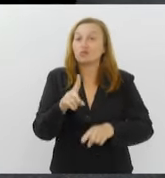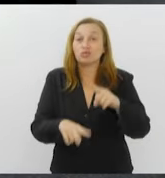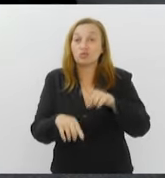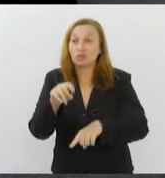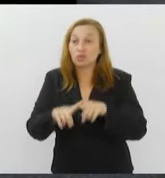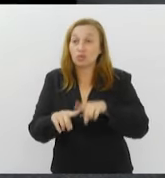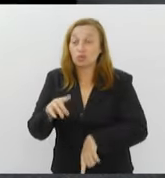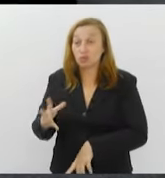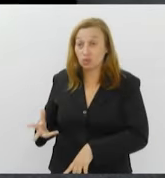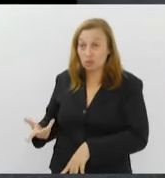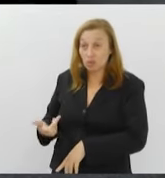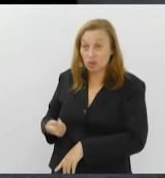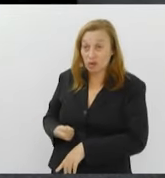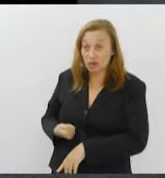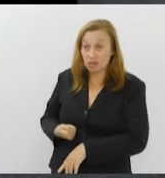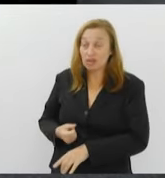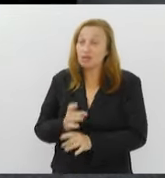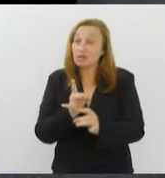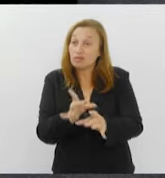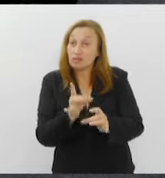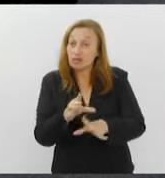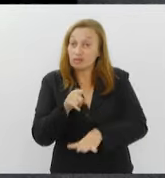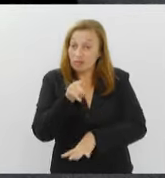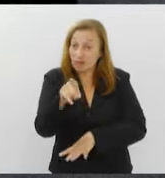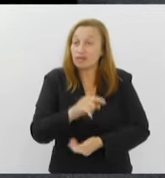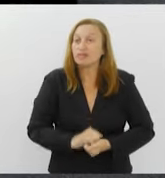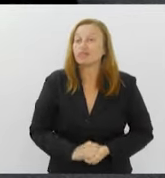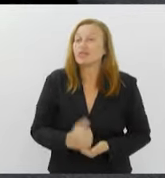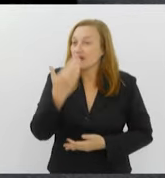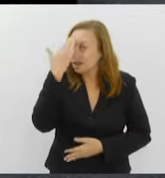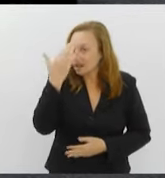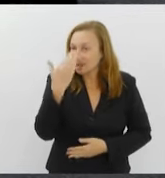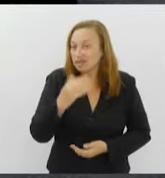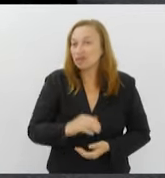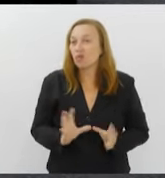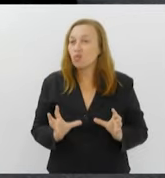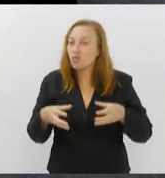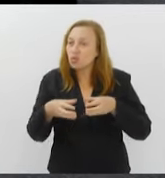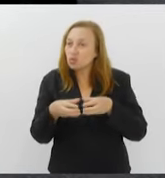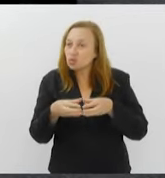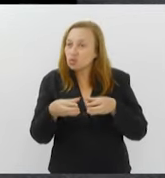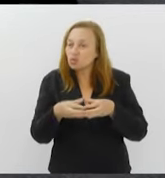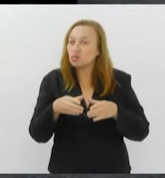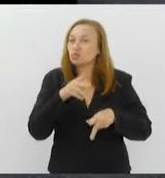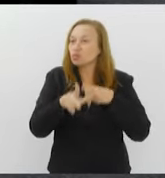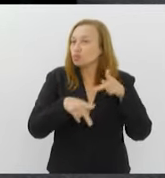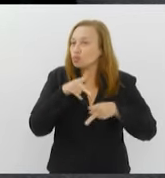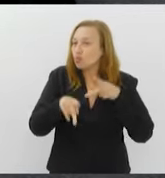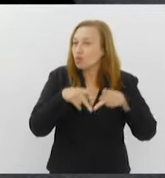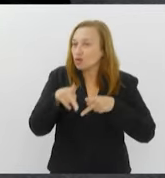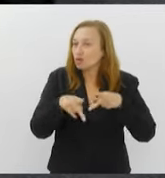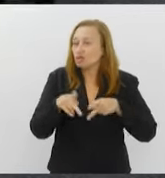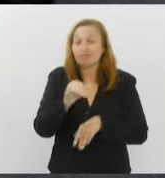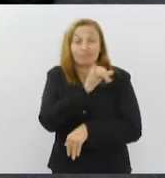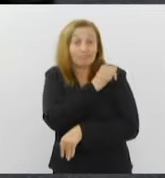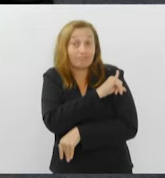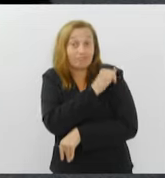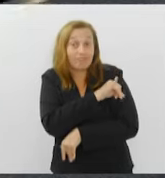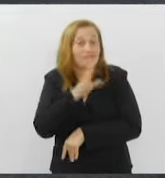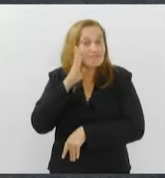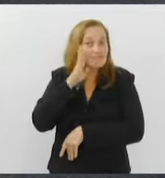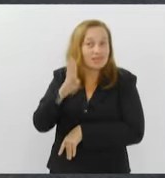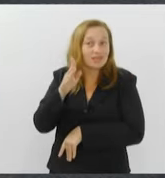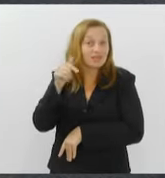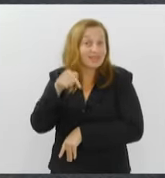produtos que estão comercializados ali, e agradecer o conjunto também da população do Rio de Janeiro,